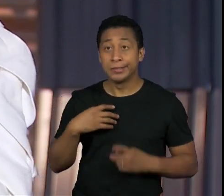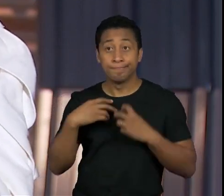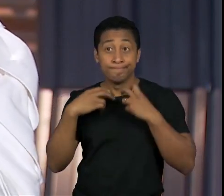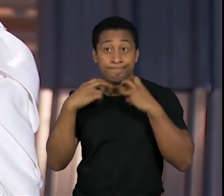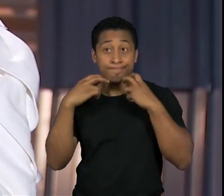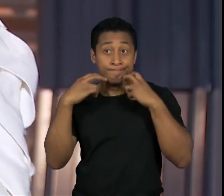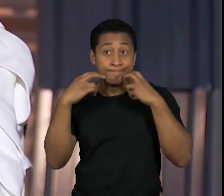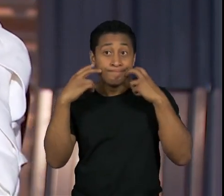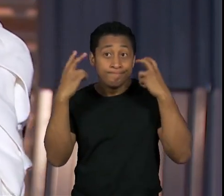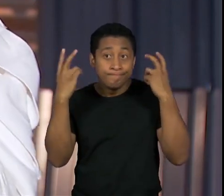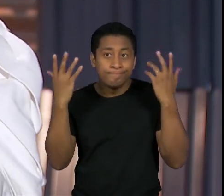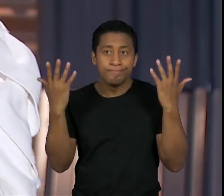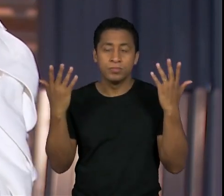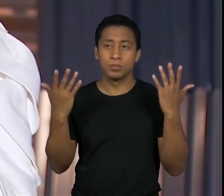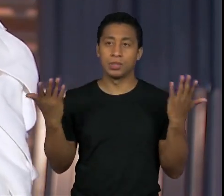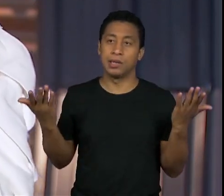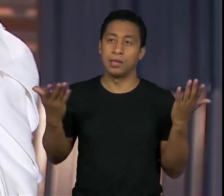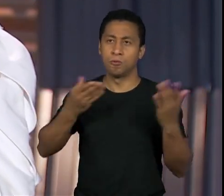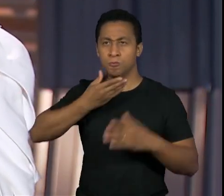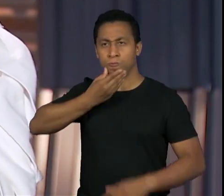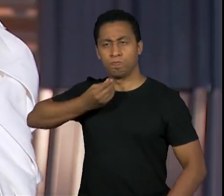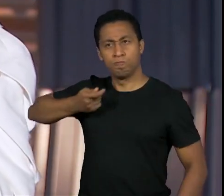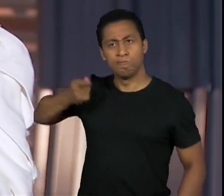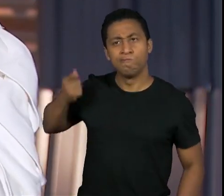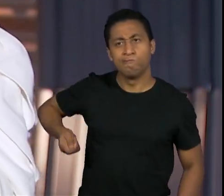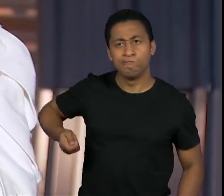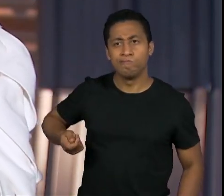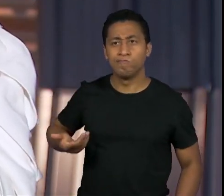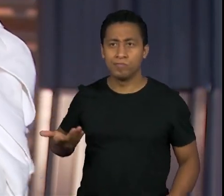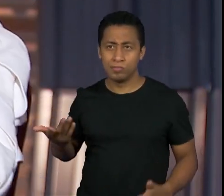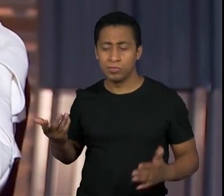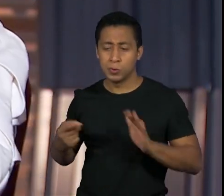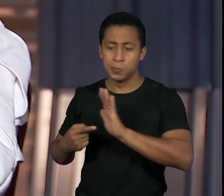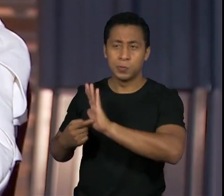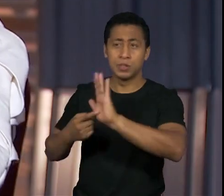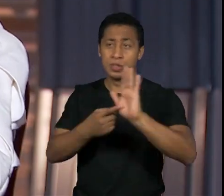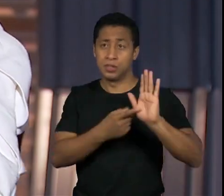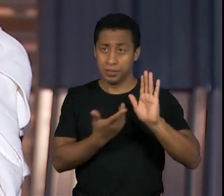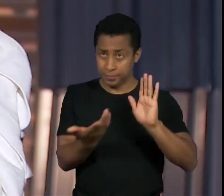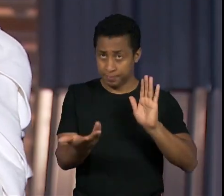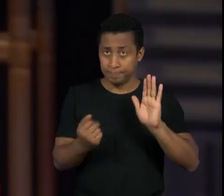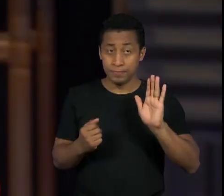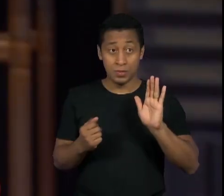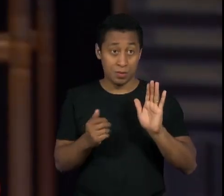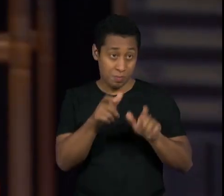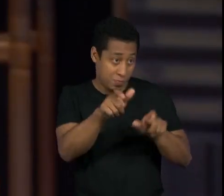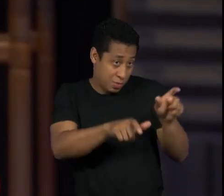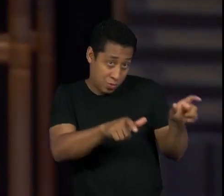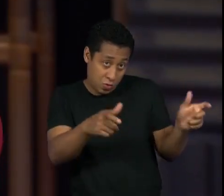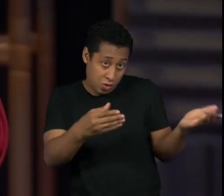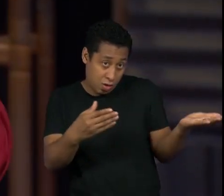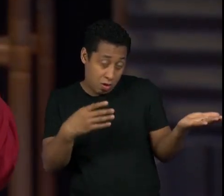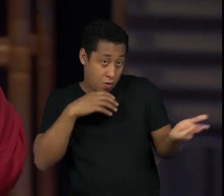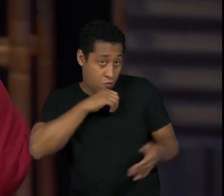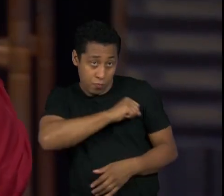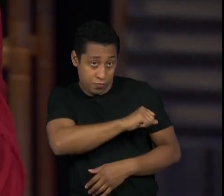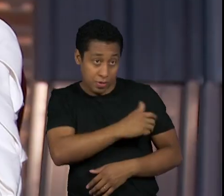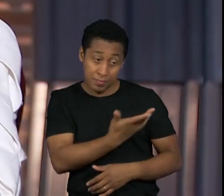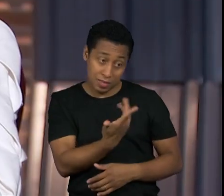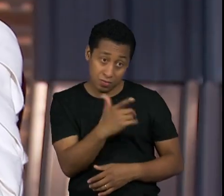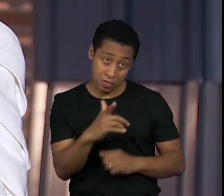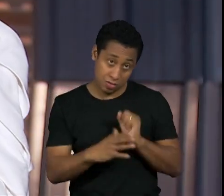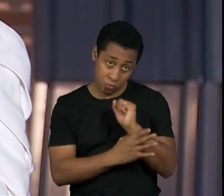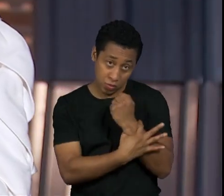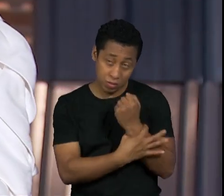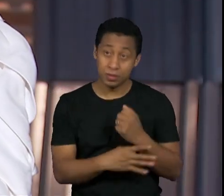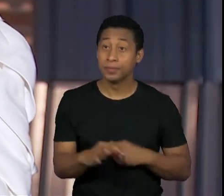né, heterossexuais, né, dentro desse pacotão aí de pessoas óbvias, como a gente chama em sala de aula. Pessoas óbvias e inseguras, eu quero adicionar.